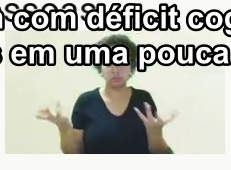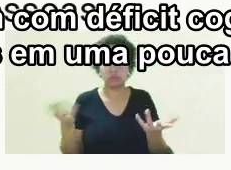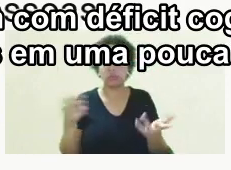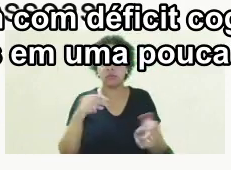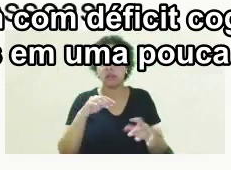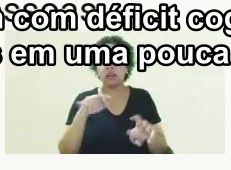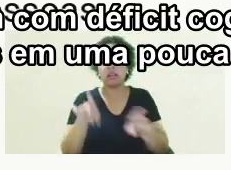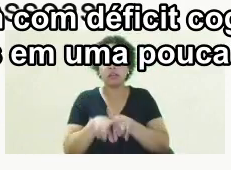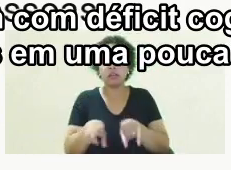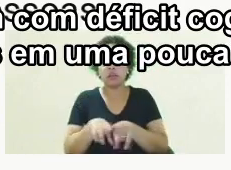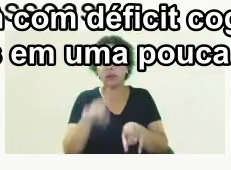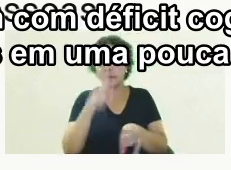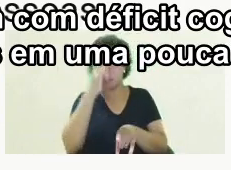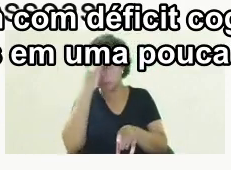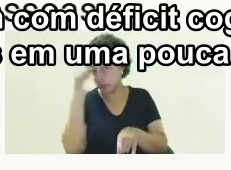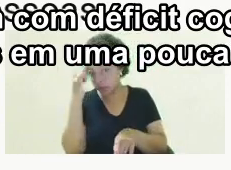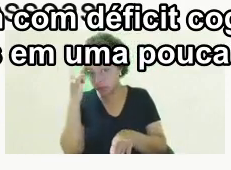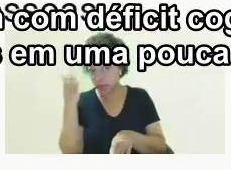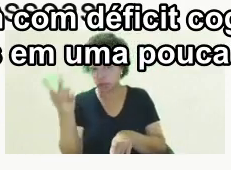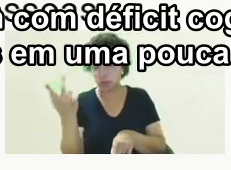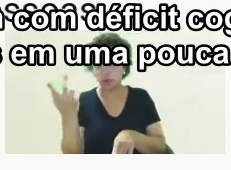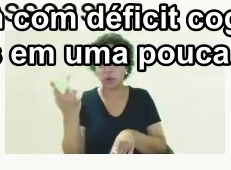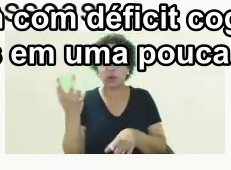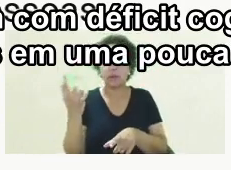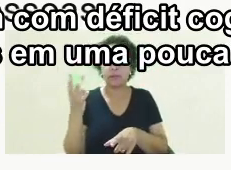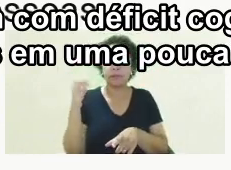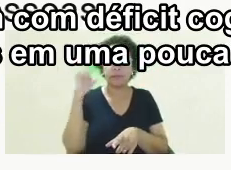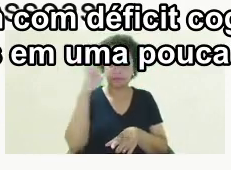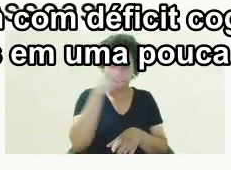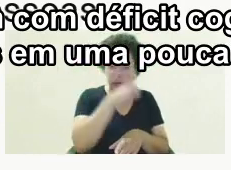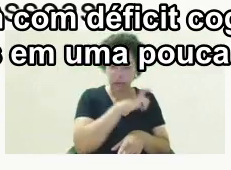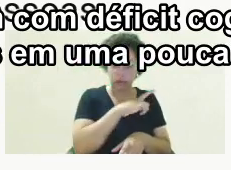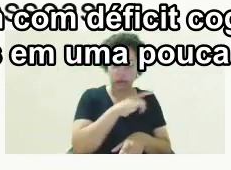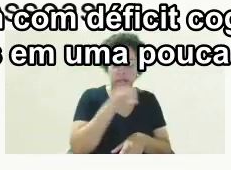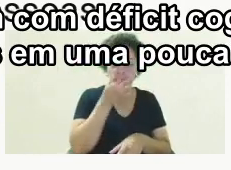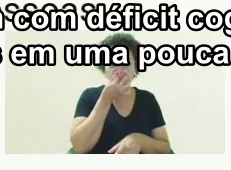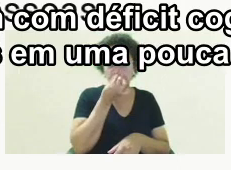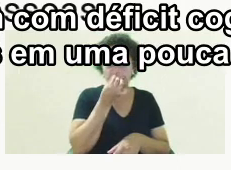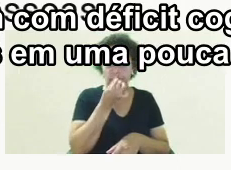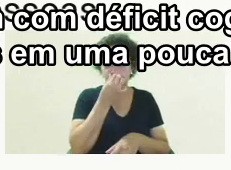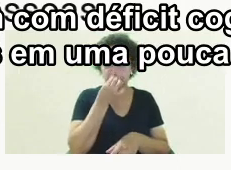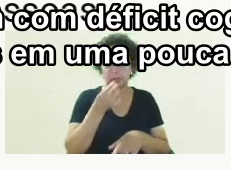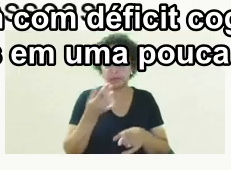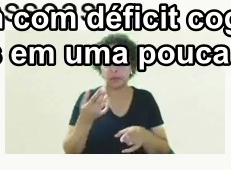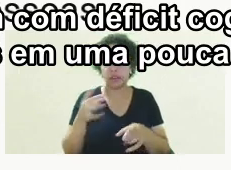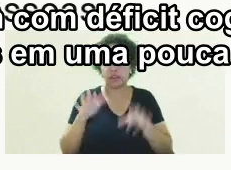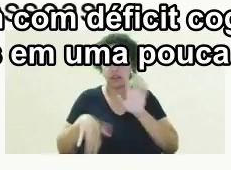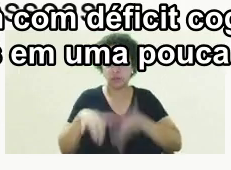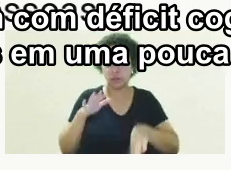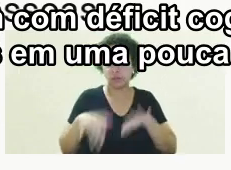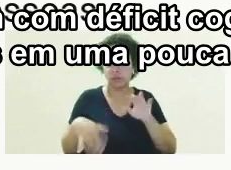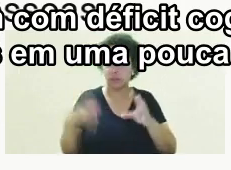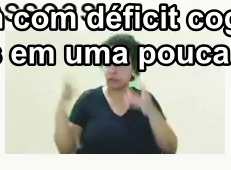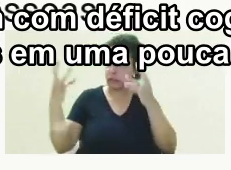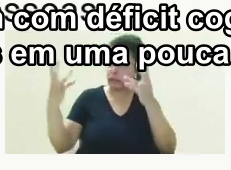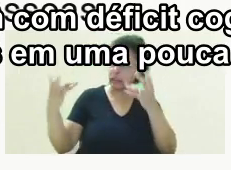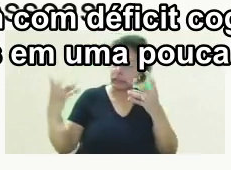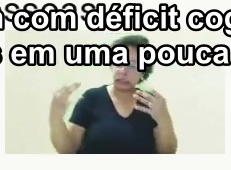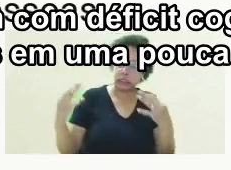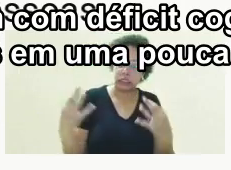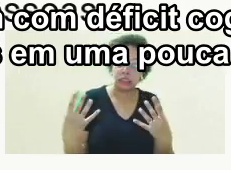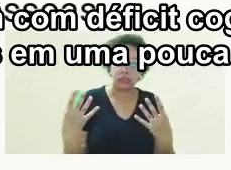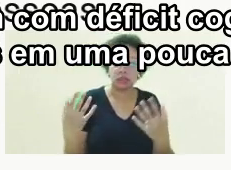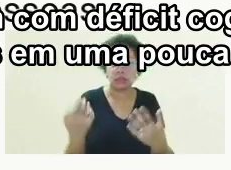As pessoas que também com um déficit cognitivo, que muitas vezes são muitos detalhes em